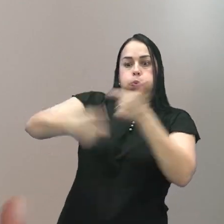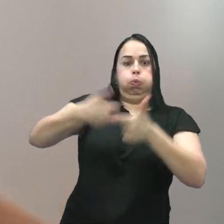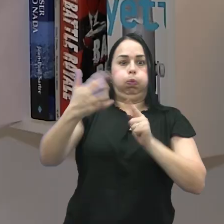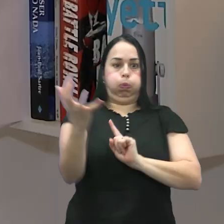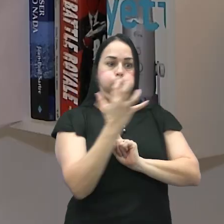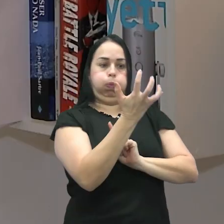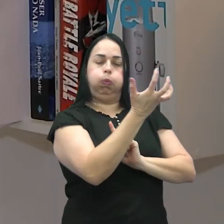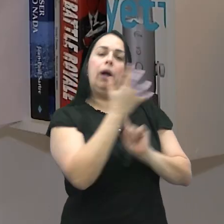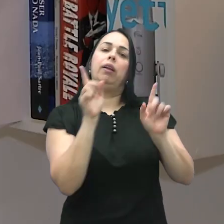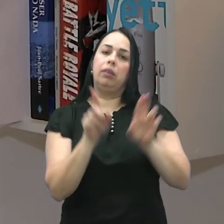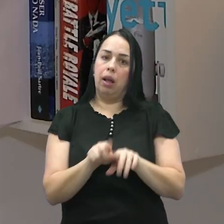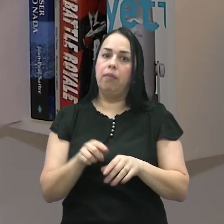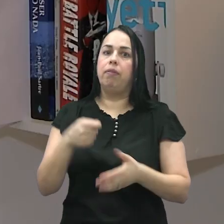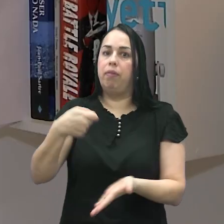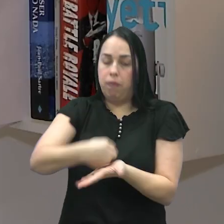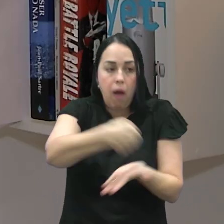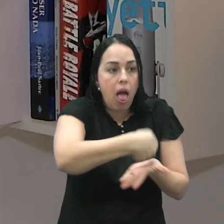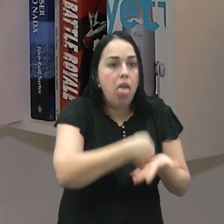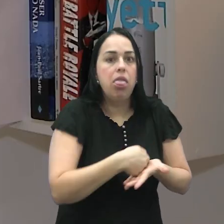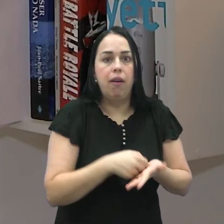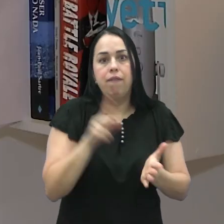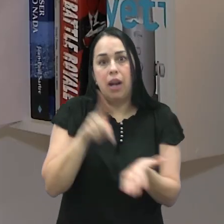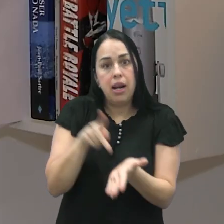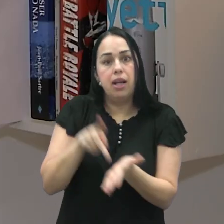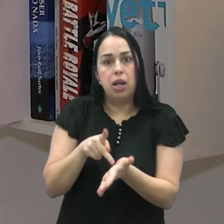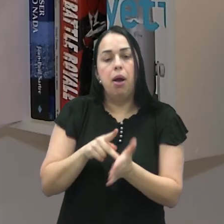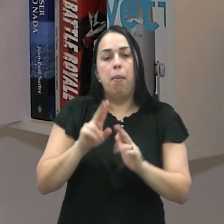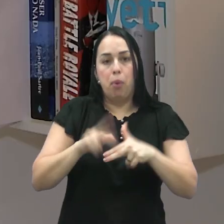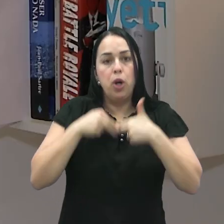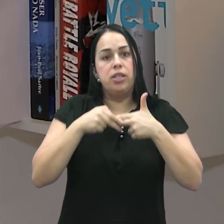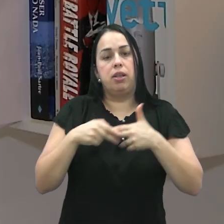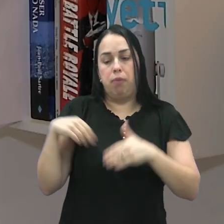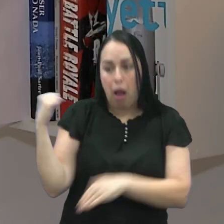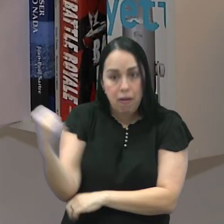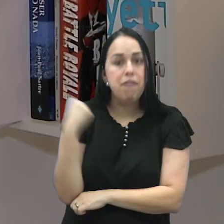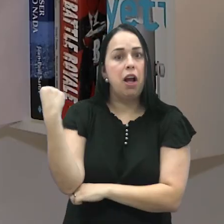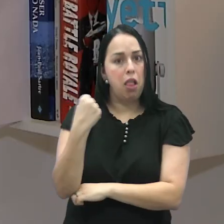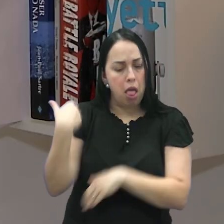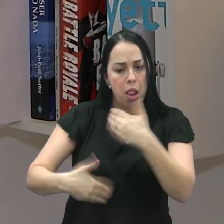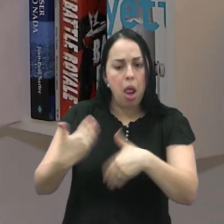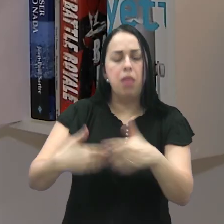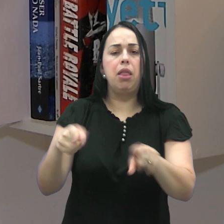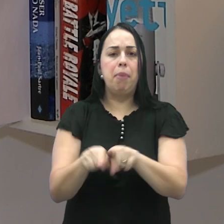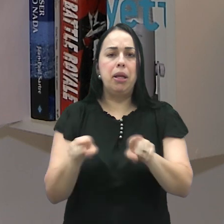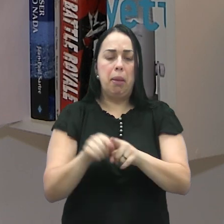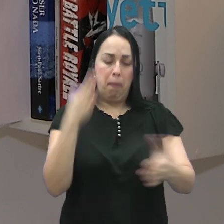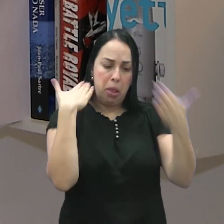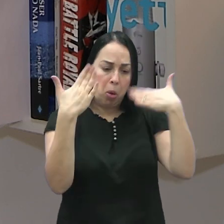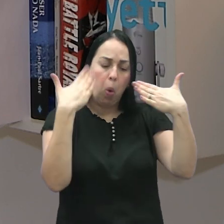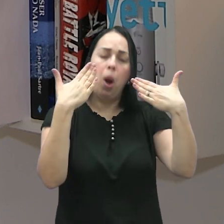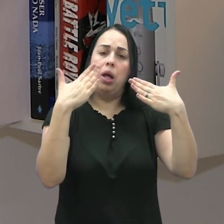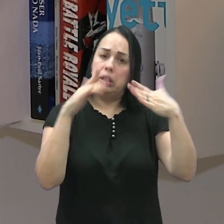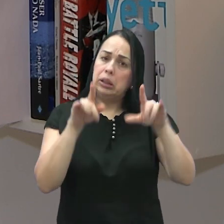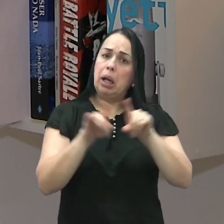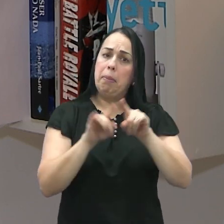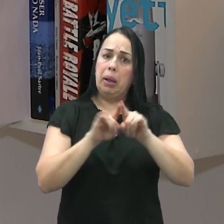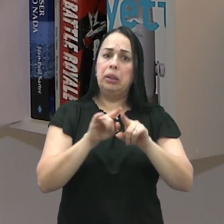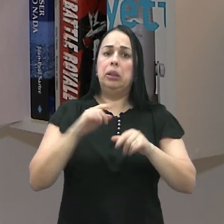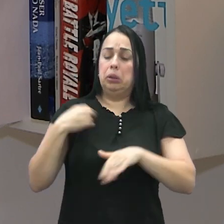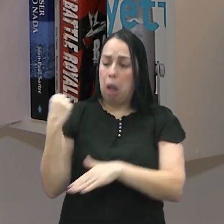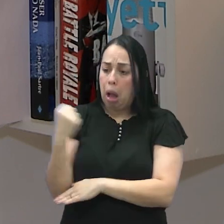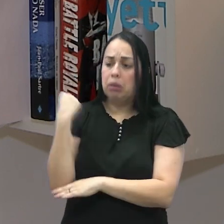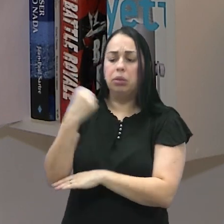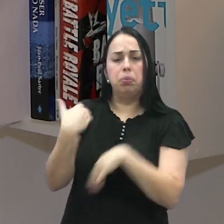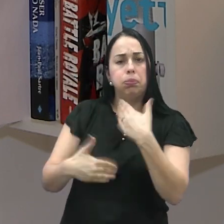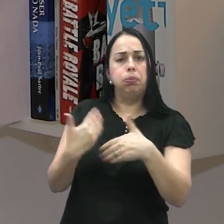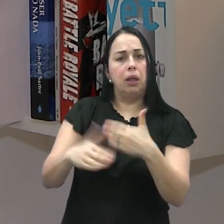de trabalho. Eterna cobrança e eterna culpa. Então isso com toda certeza agrava e vai agravando em outros estados emocionais, estados psicológicos que a gente está tendo conhecimento que